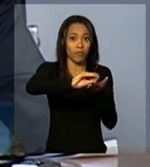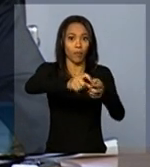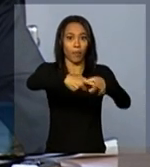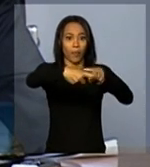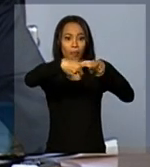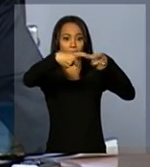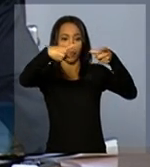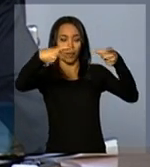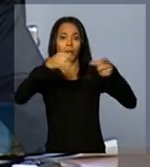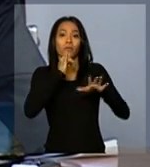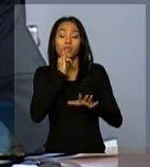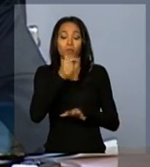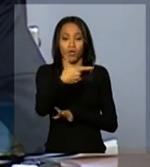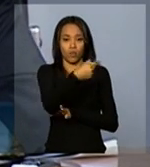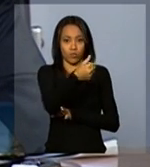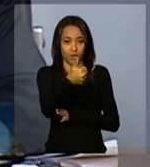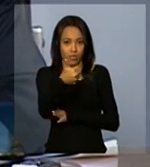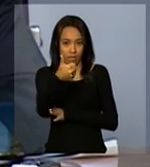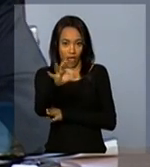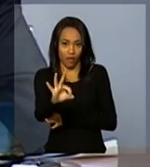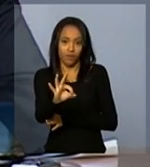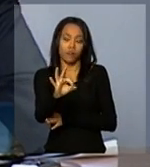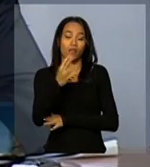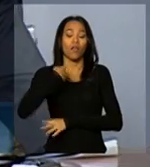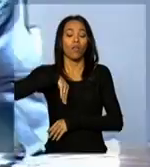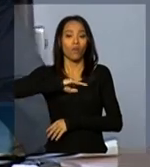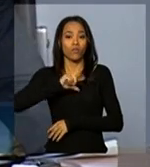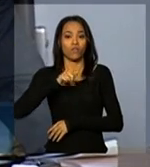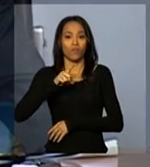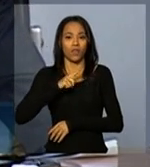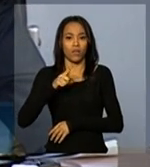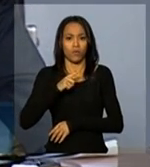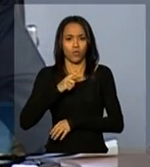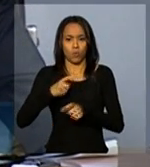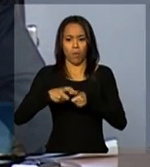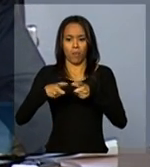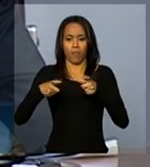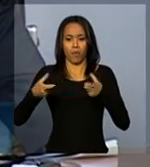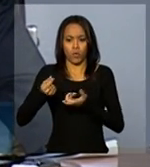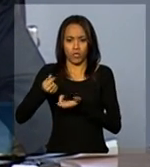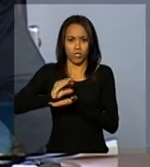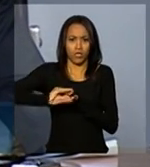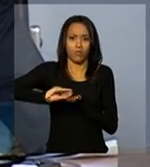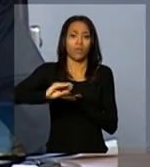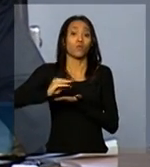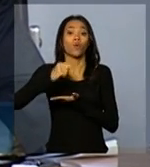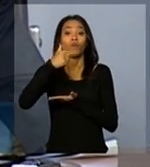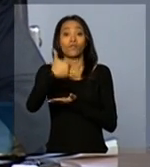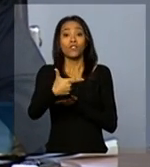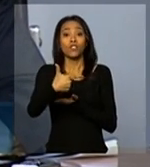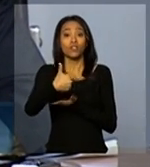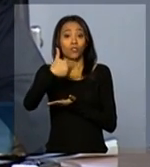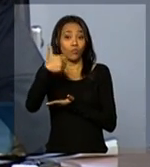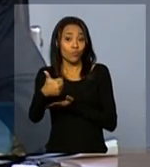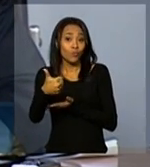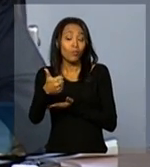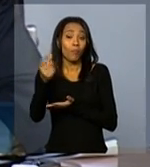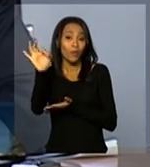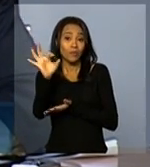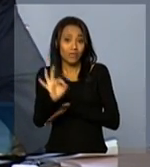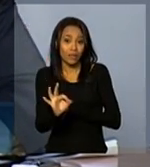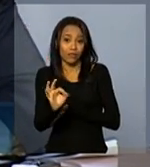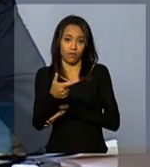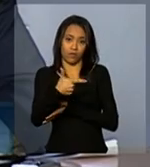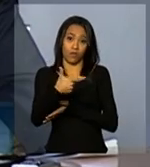em 2010, nós tivemos o crescimento do investimento foi 21% em 2010.